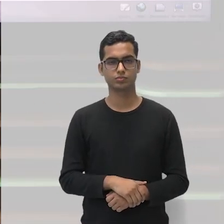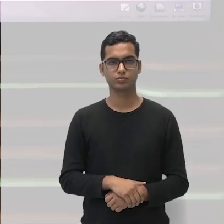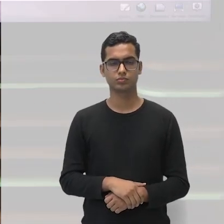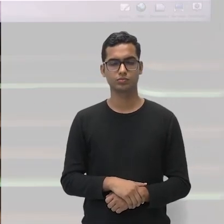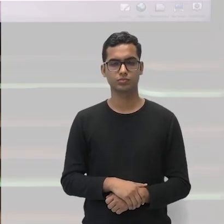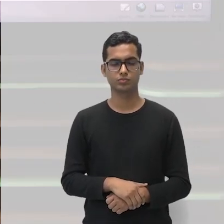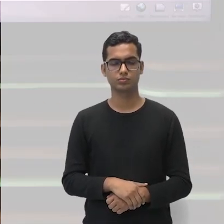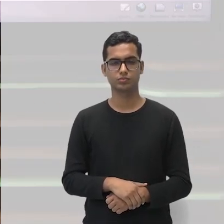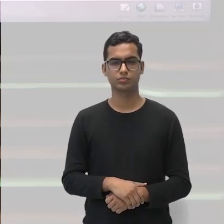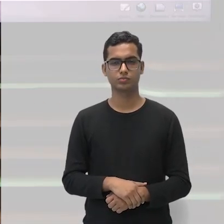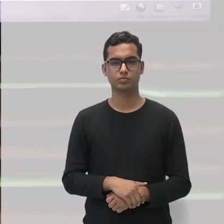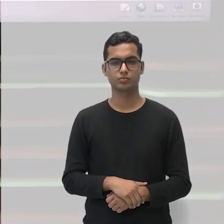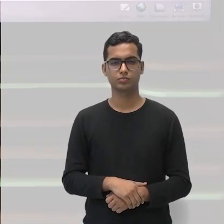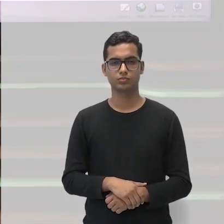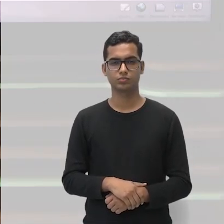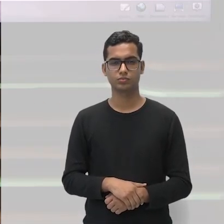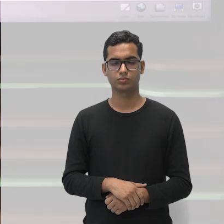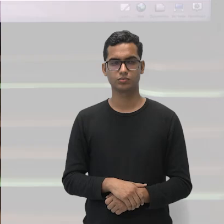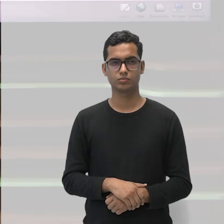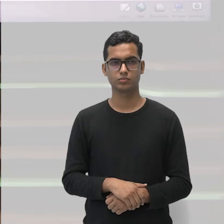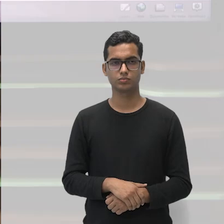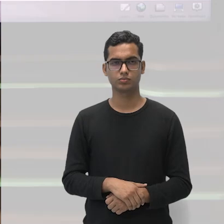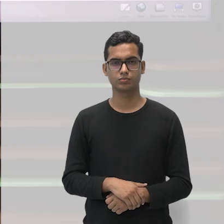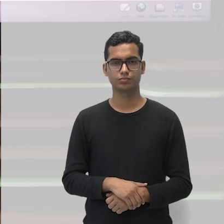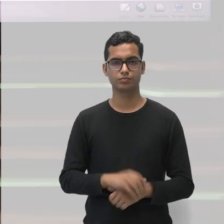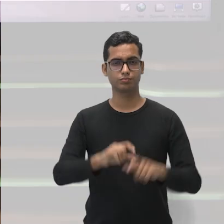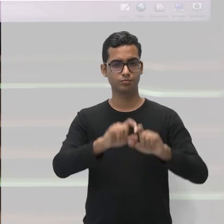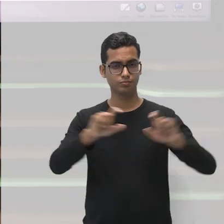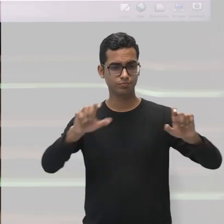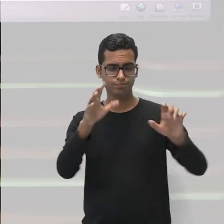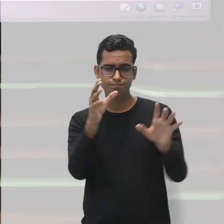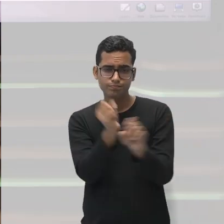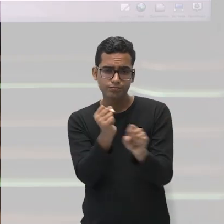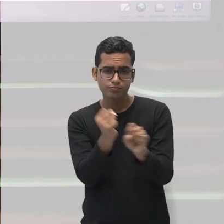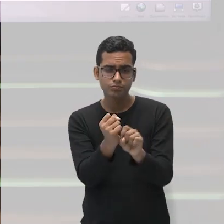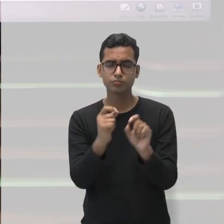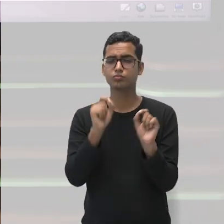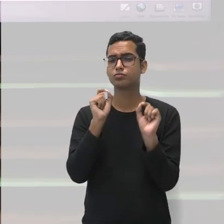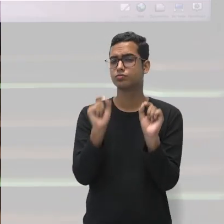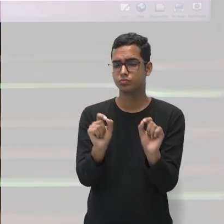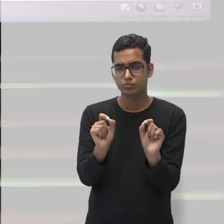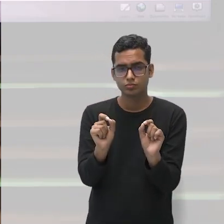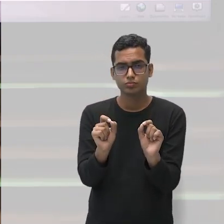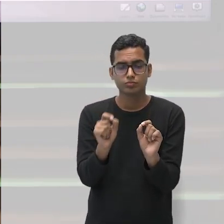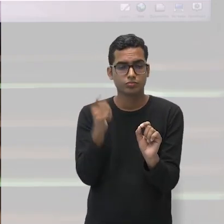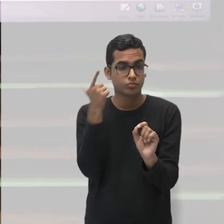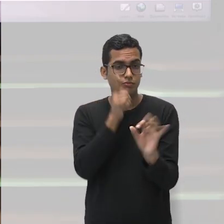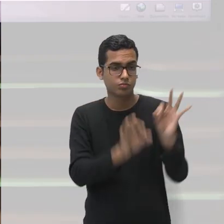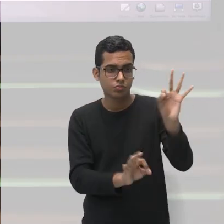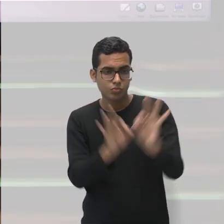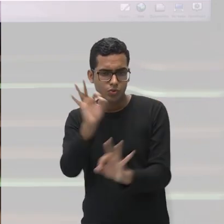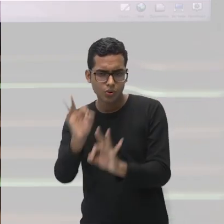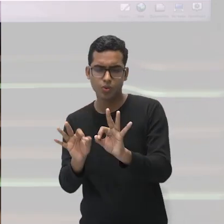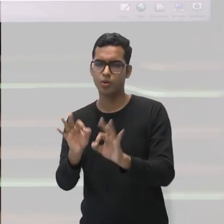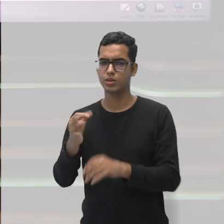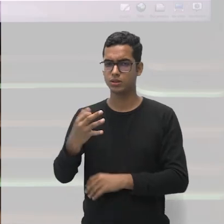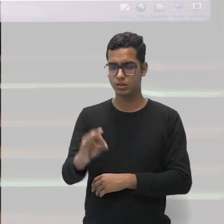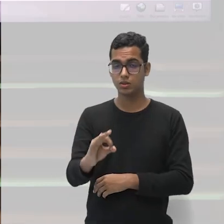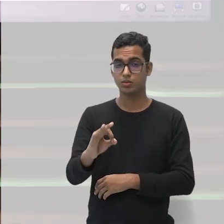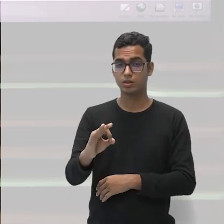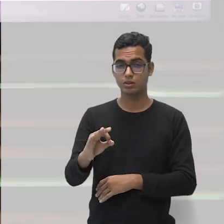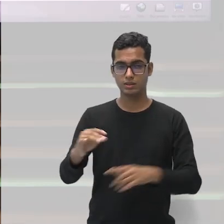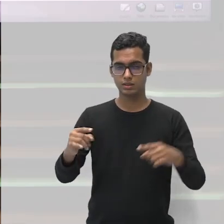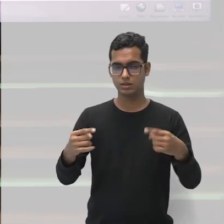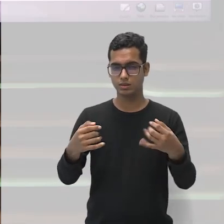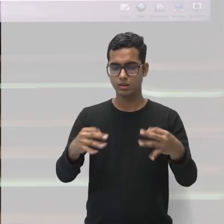6,350. Então, fazemos isso mais para um critério de organização, né? Uma questão de estética